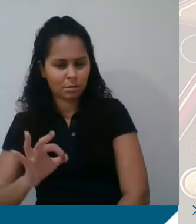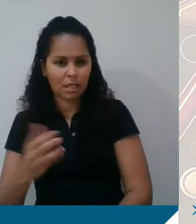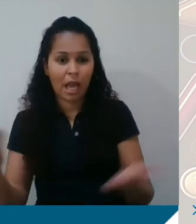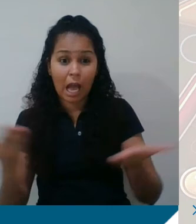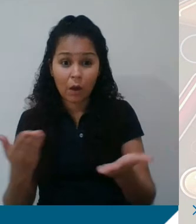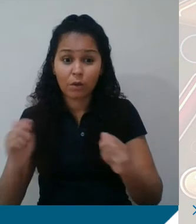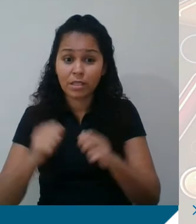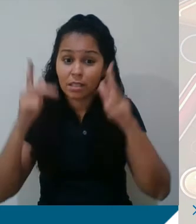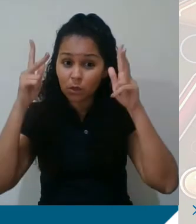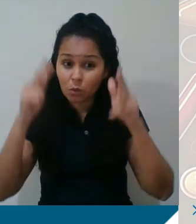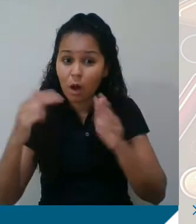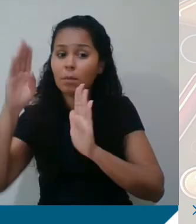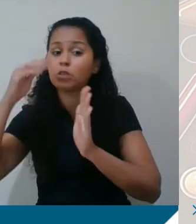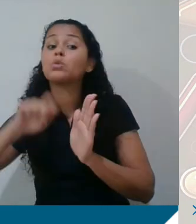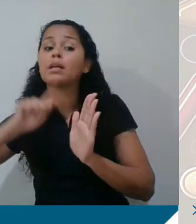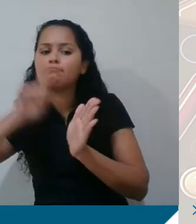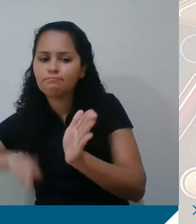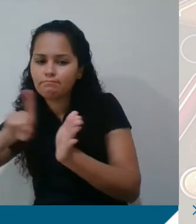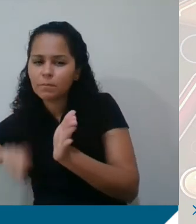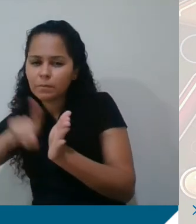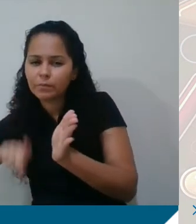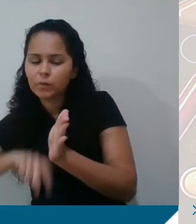44%. A gente vai fazer o mesmo agora com os